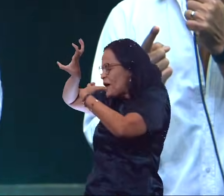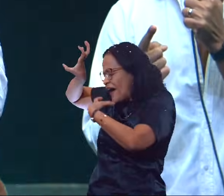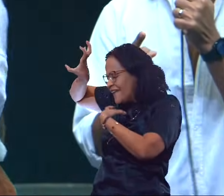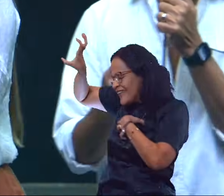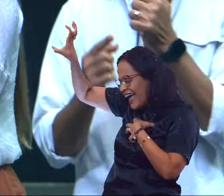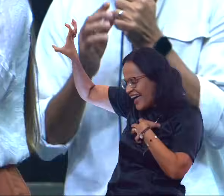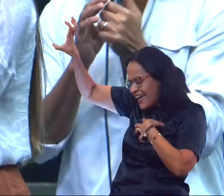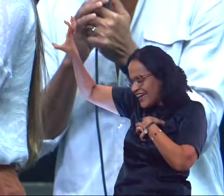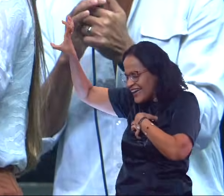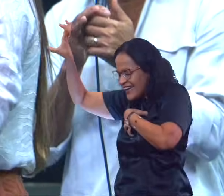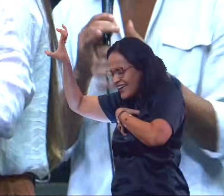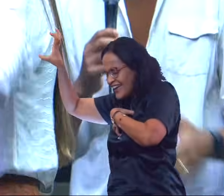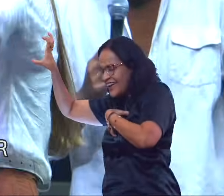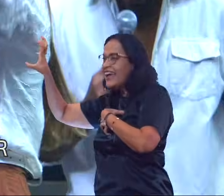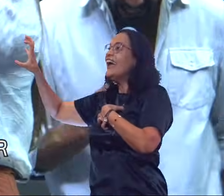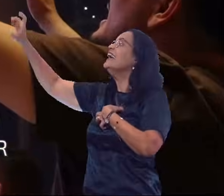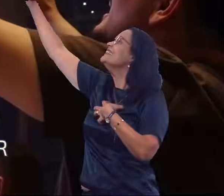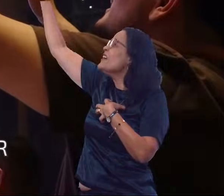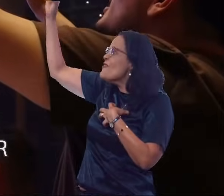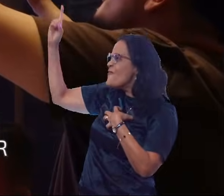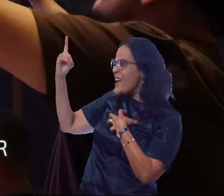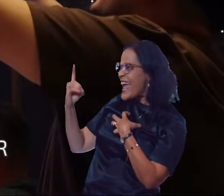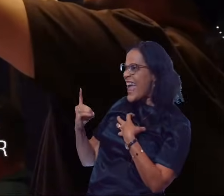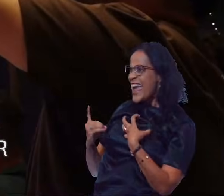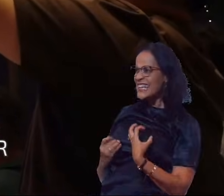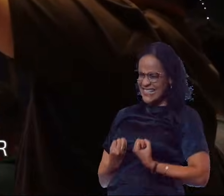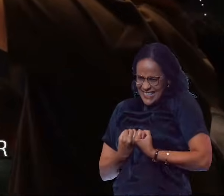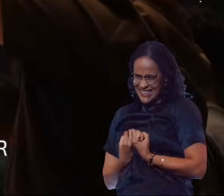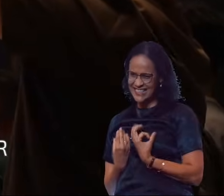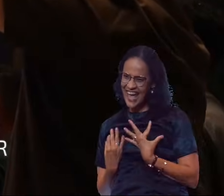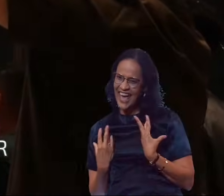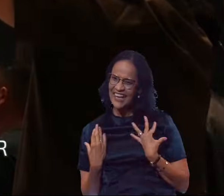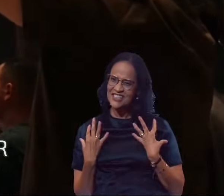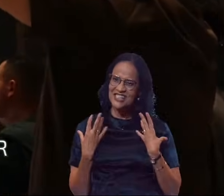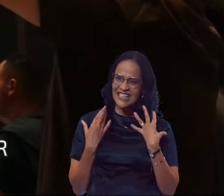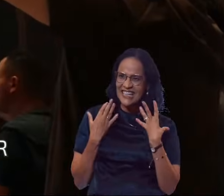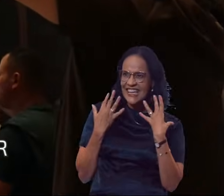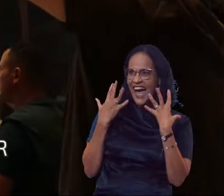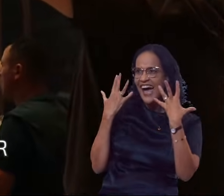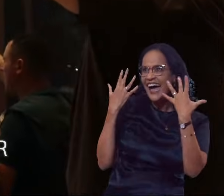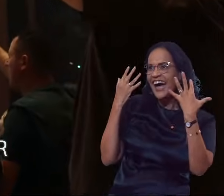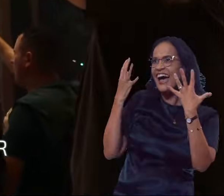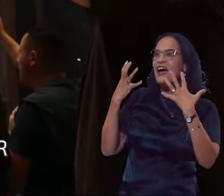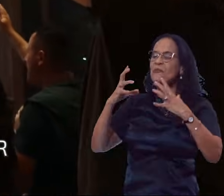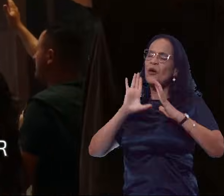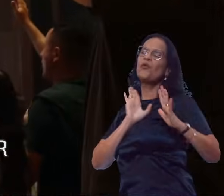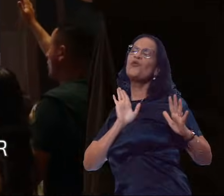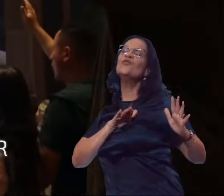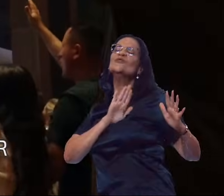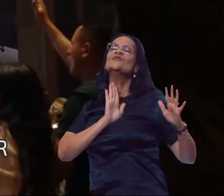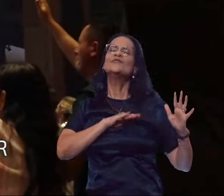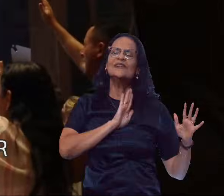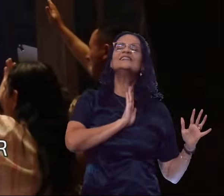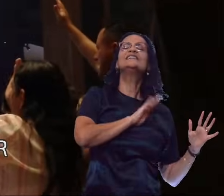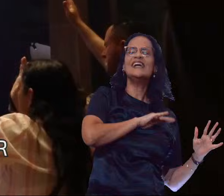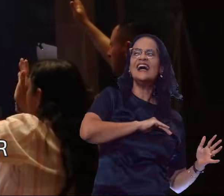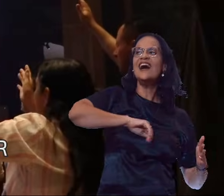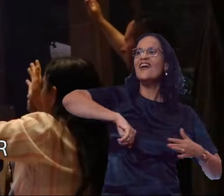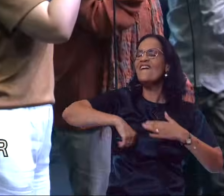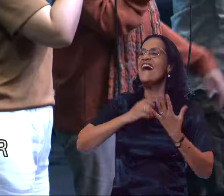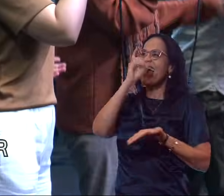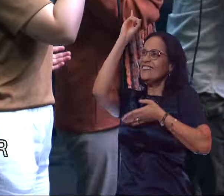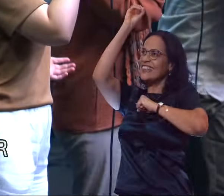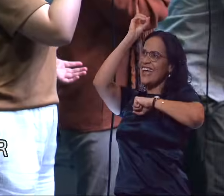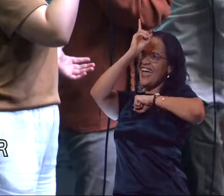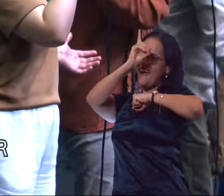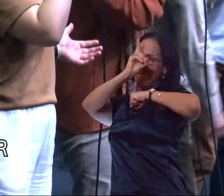teu poder. Então vem me incendiar, meu